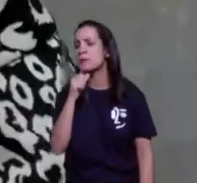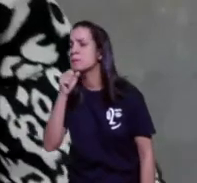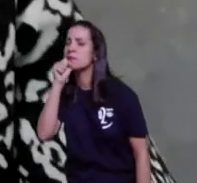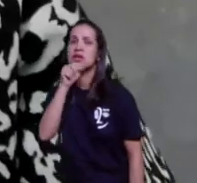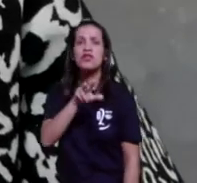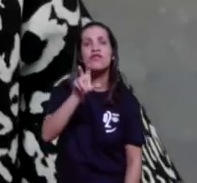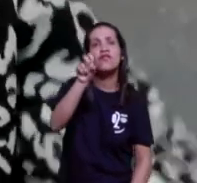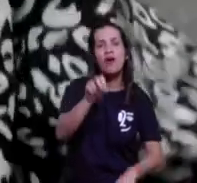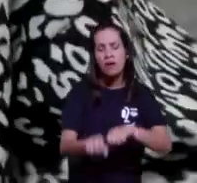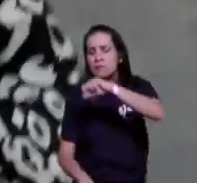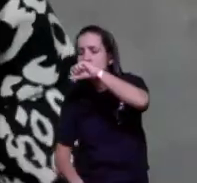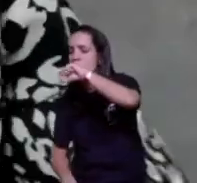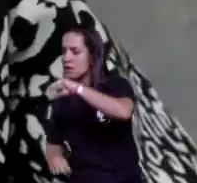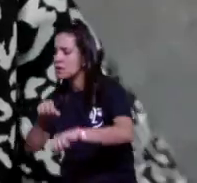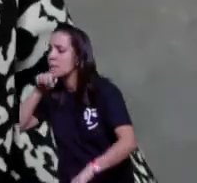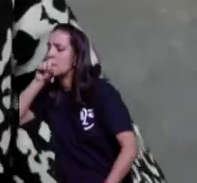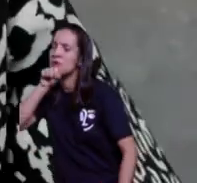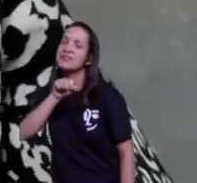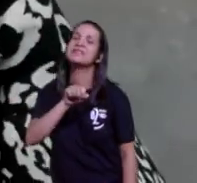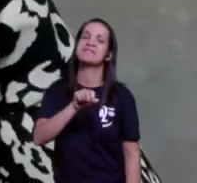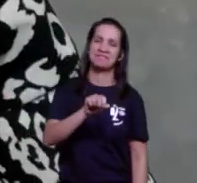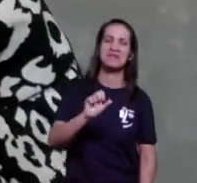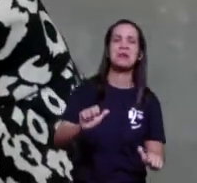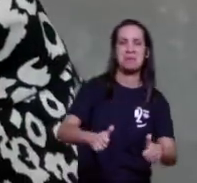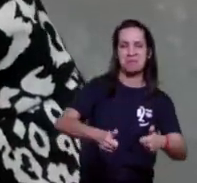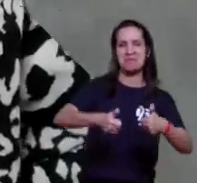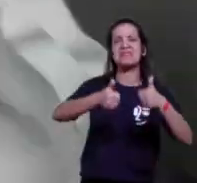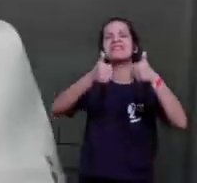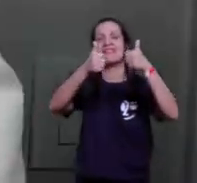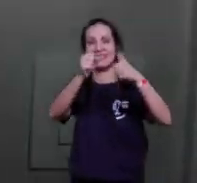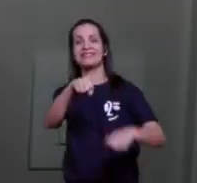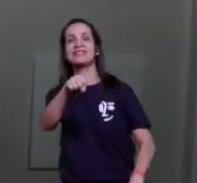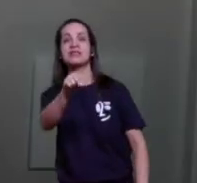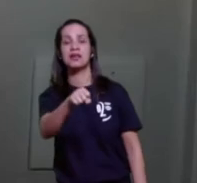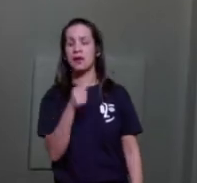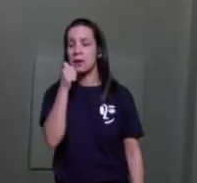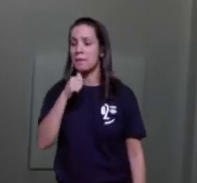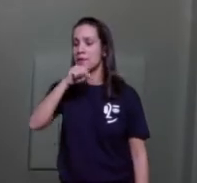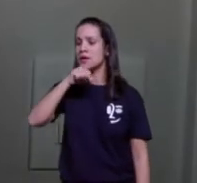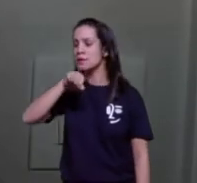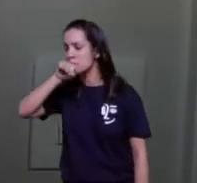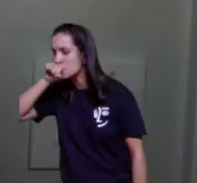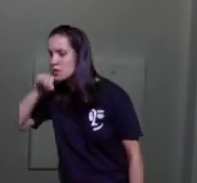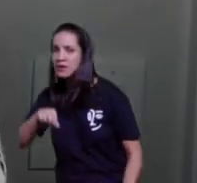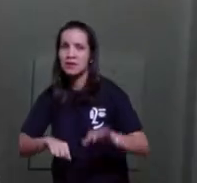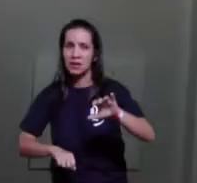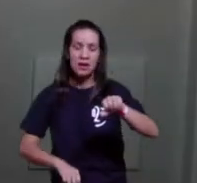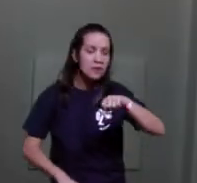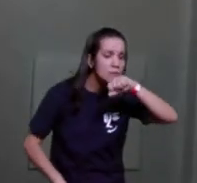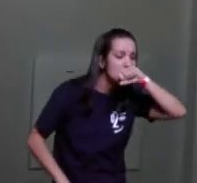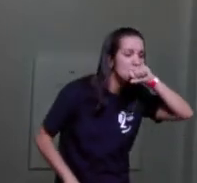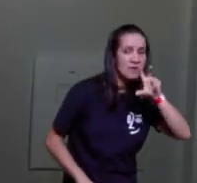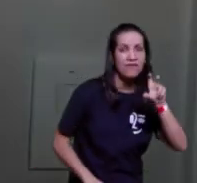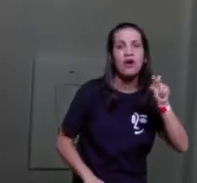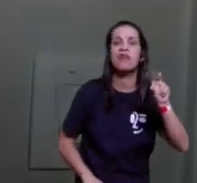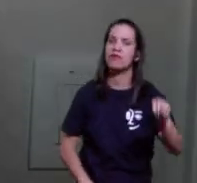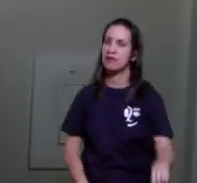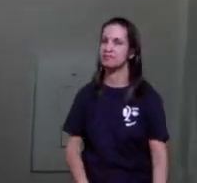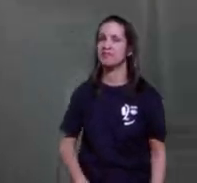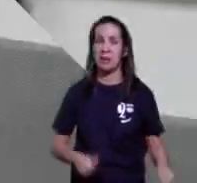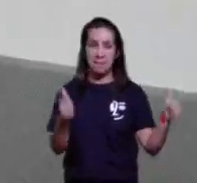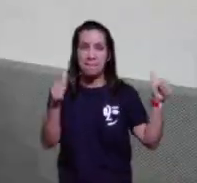a benção, avó, tudo vai ficar melhor, melhor. A benção, mãe, a benção, avó, vamos vencer o